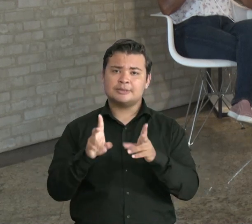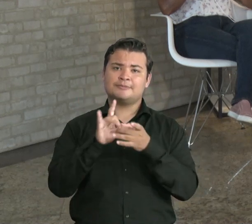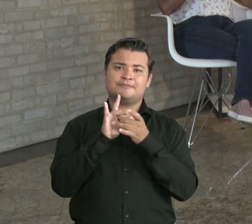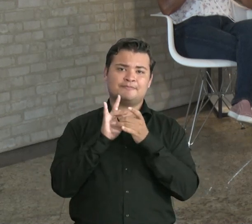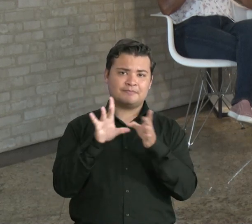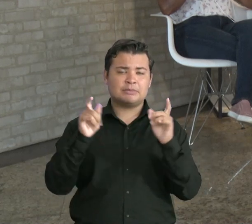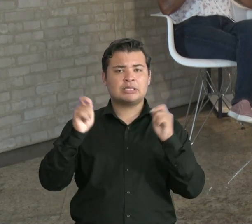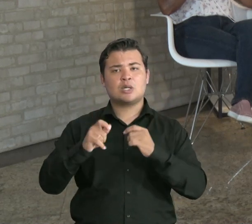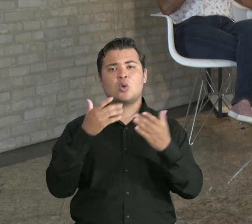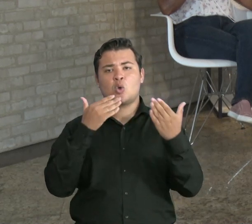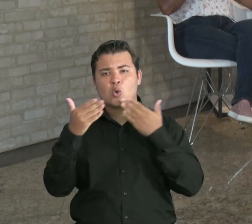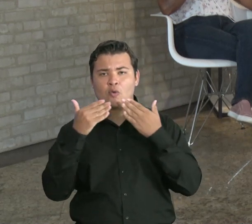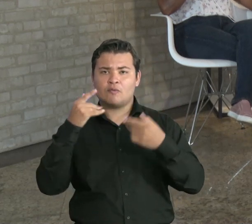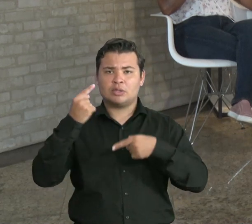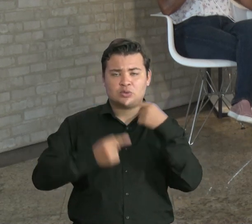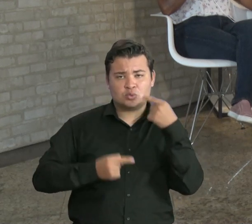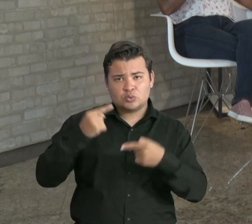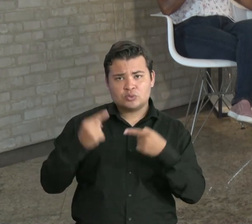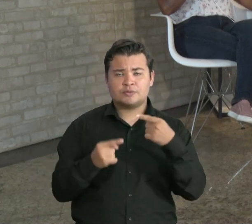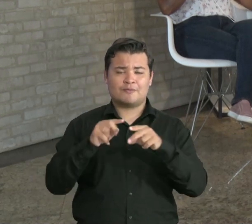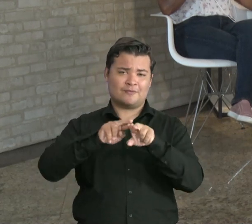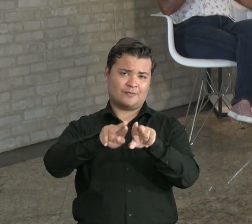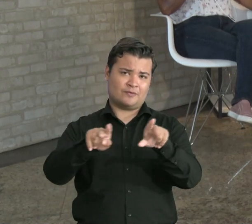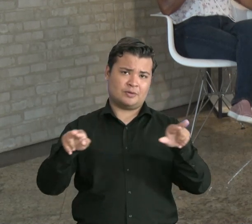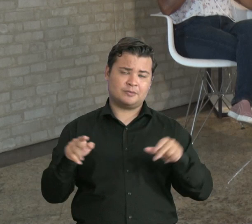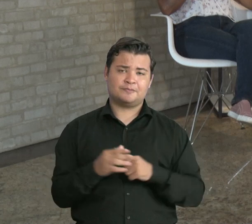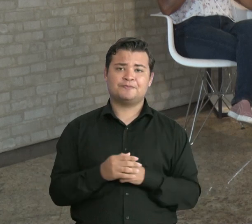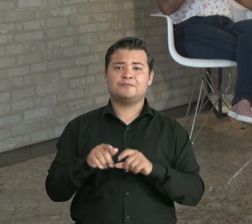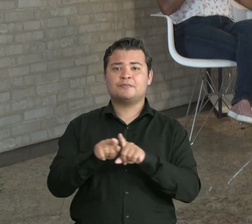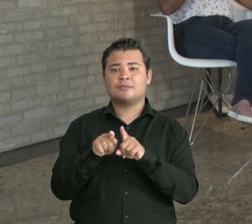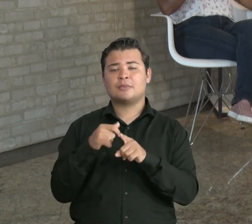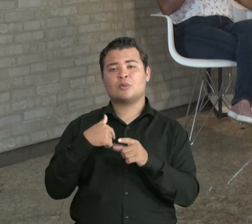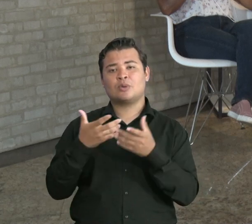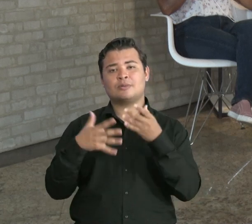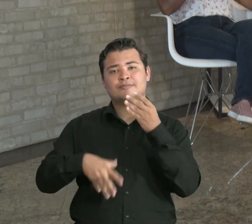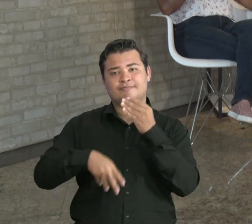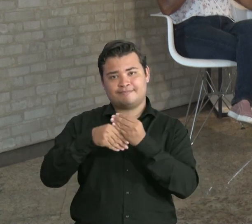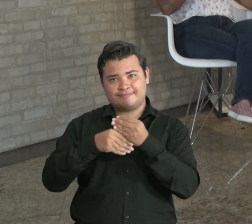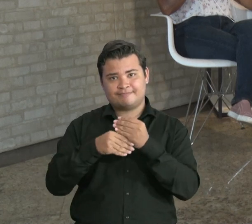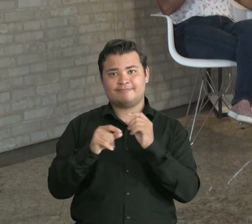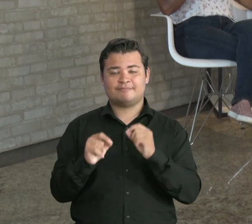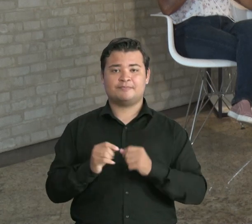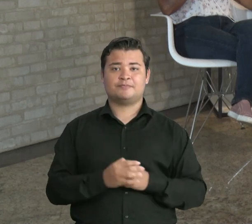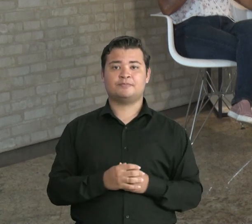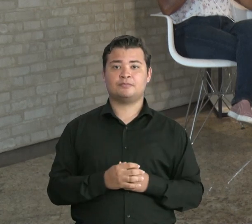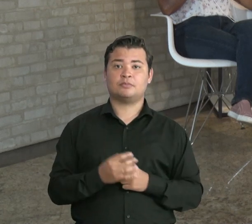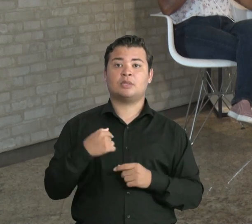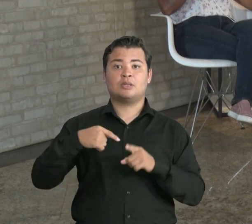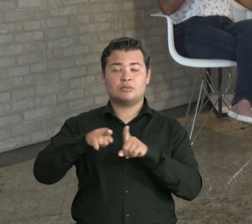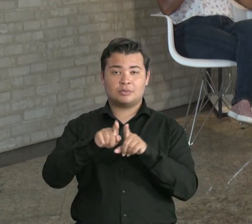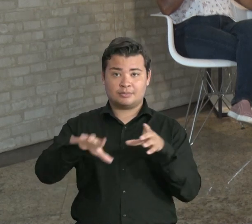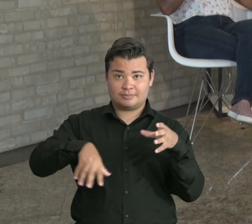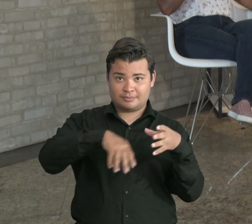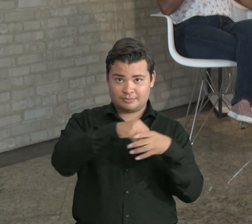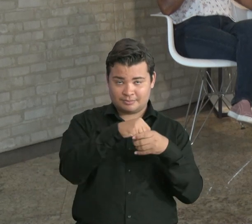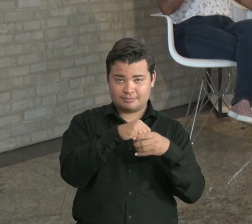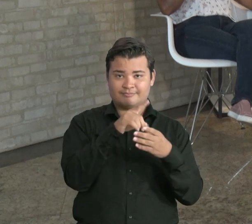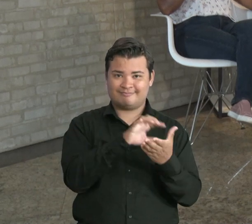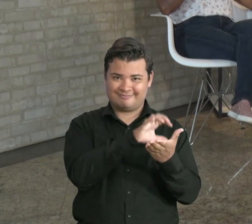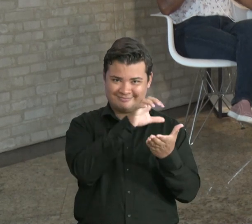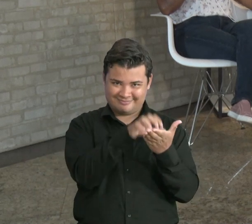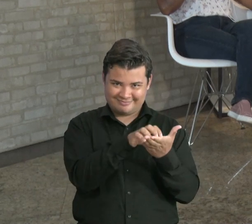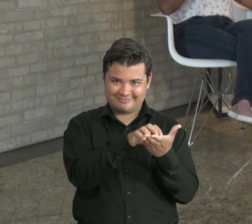para conversas, discussões futuras. Eu gostaria só de acrescentar que eu também integro o NIP-DH. É um dos